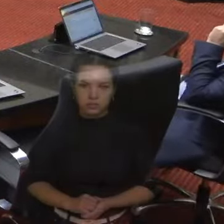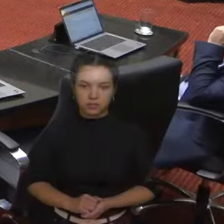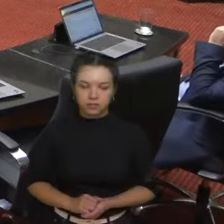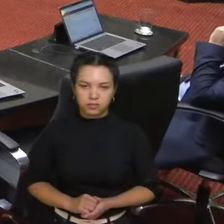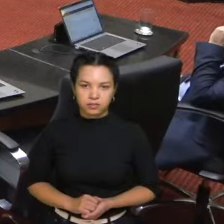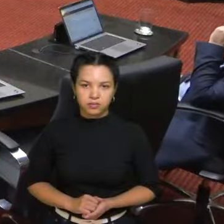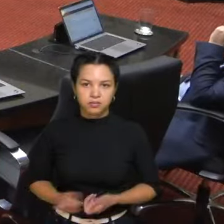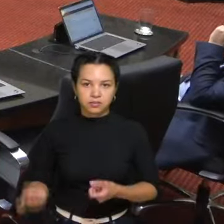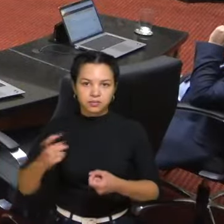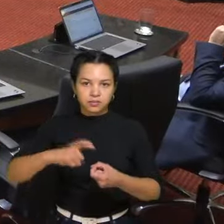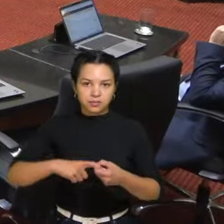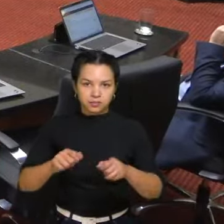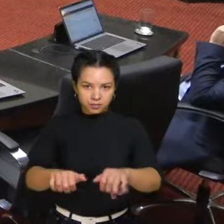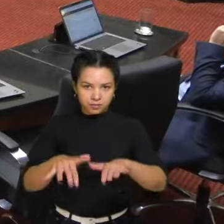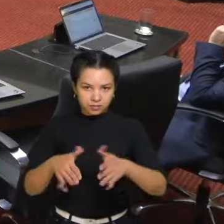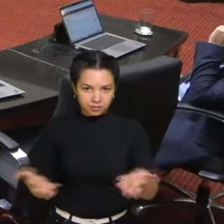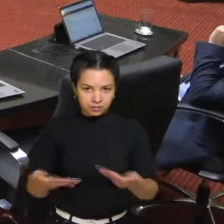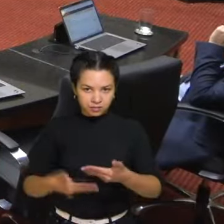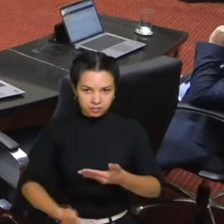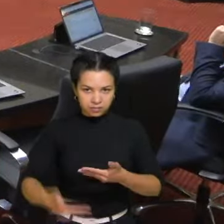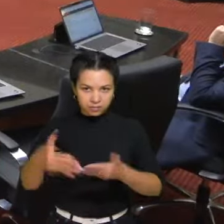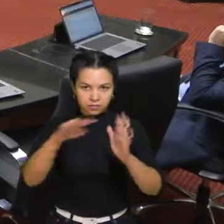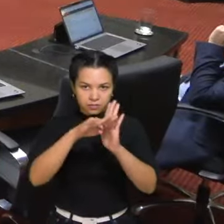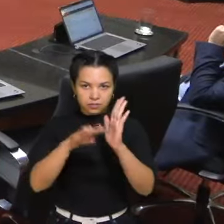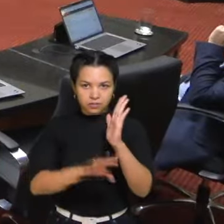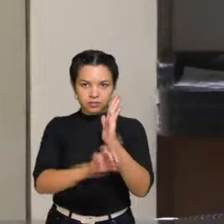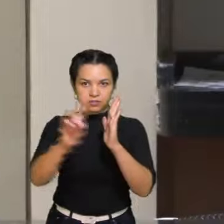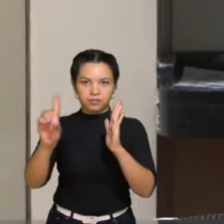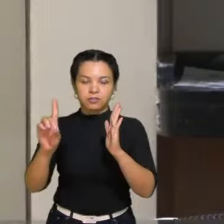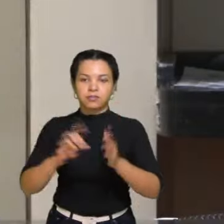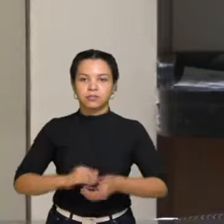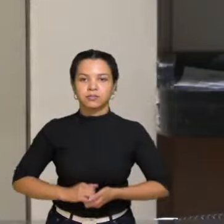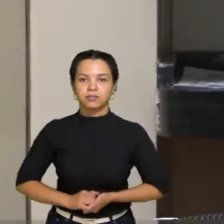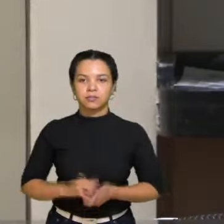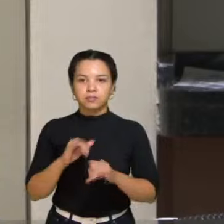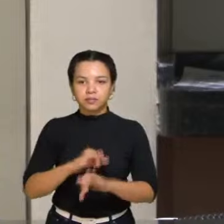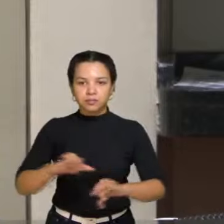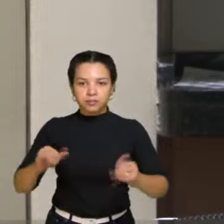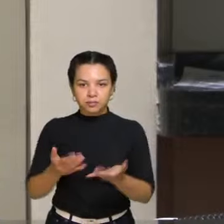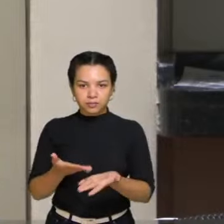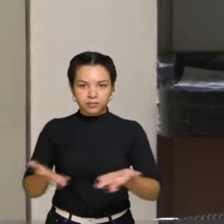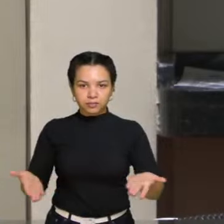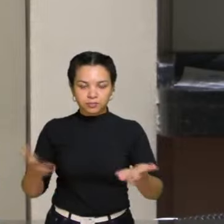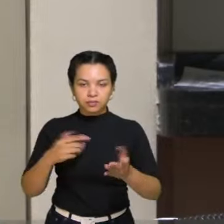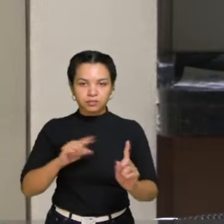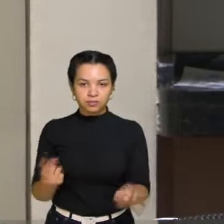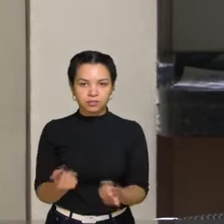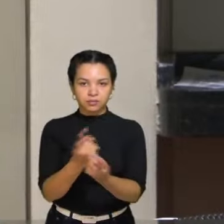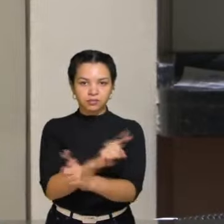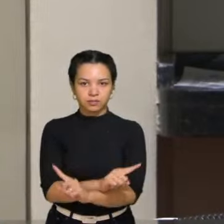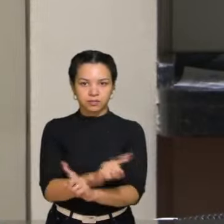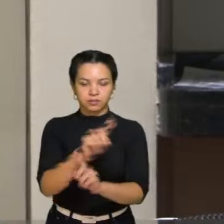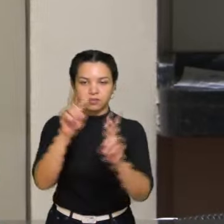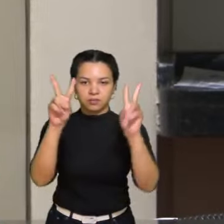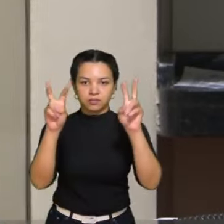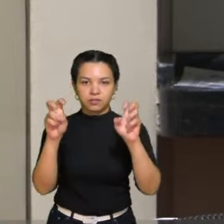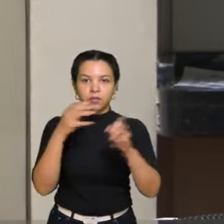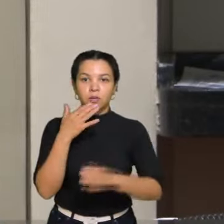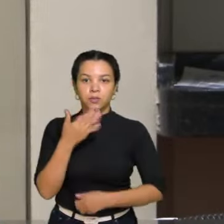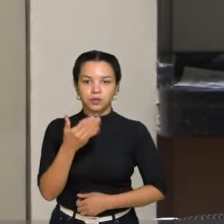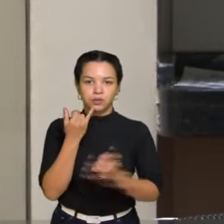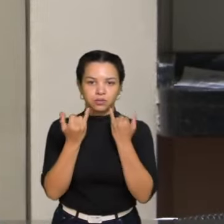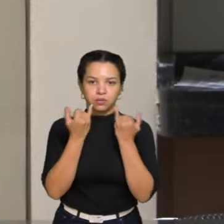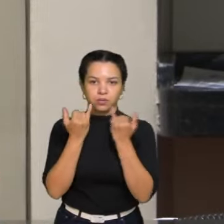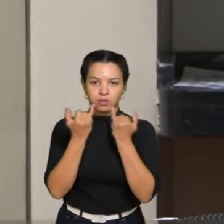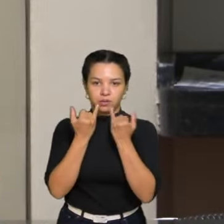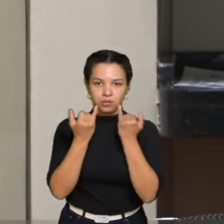Reaberta a sessão, passamos à ordem do dia. Comunico com Vossas Excelências que farei uma invenção de pauta. Pedidos de informação. Pedido